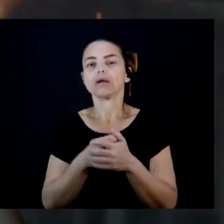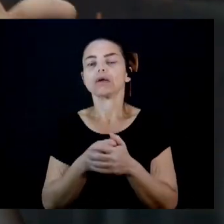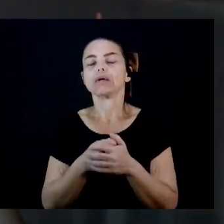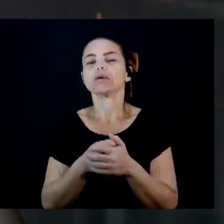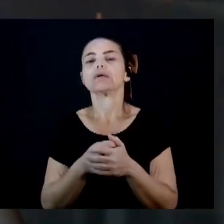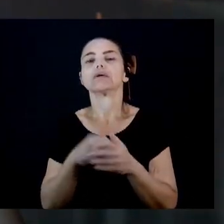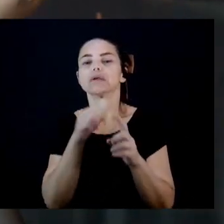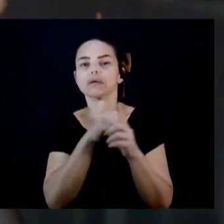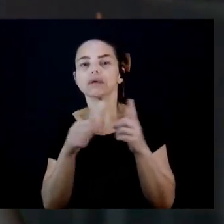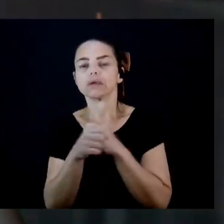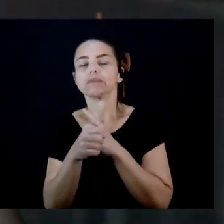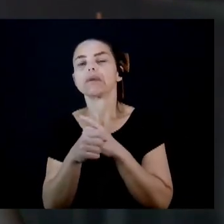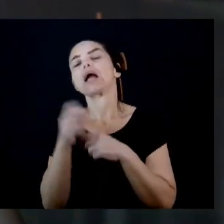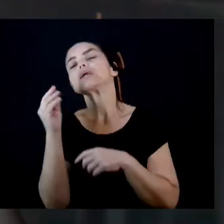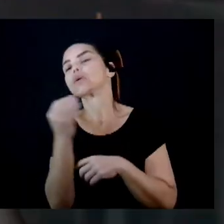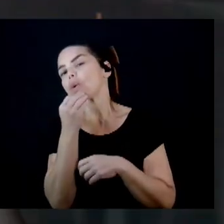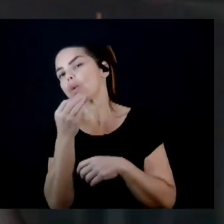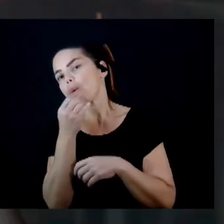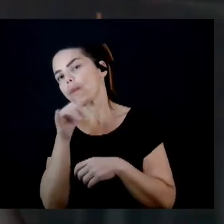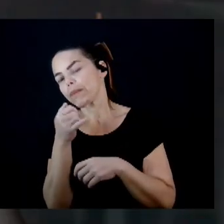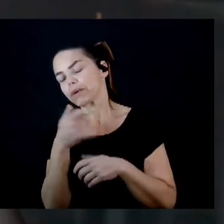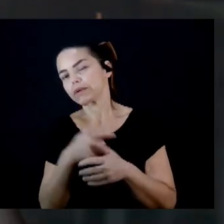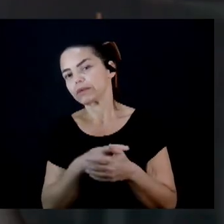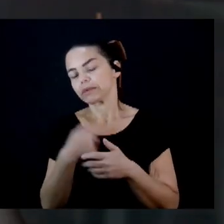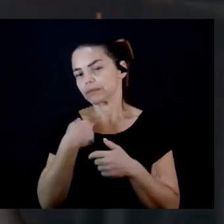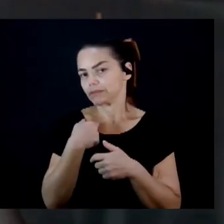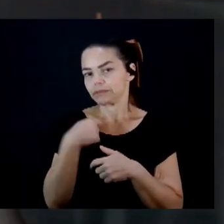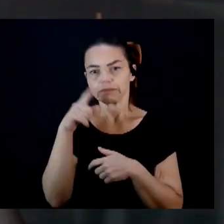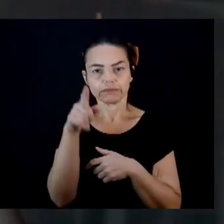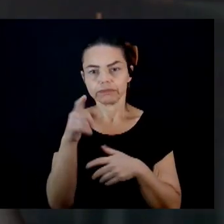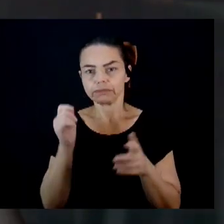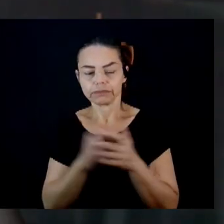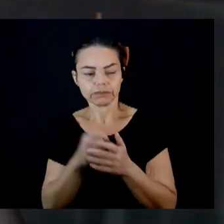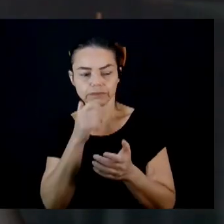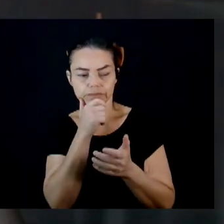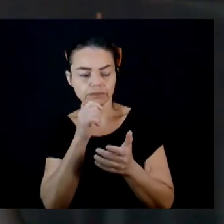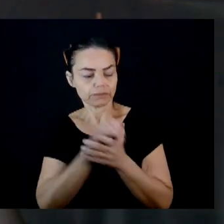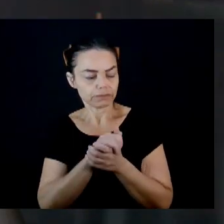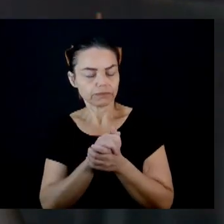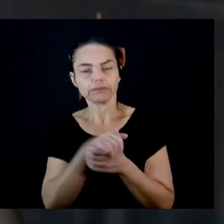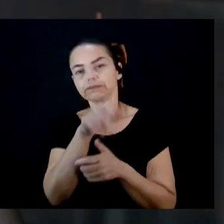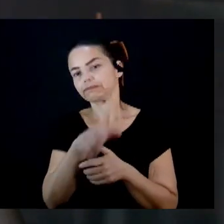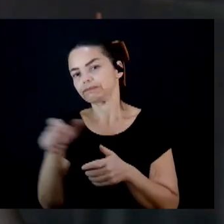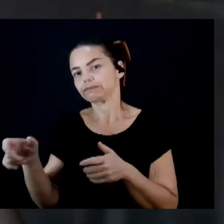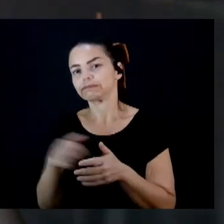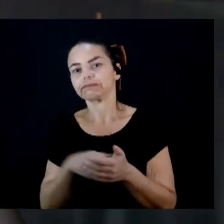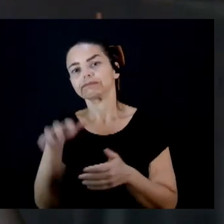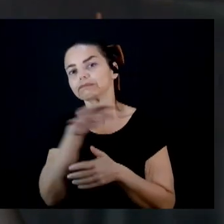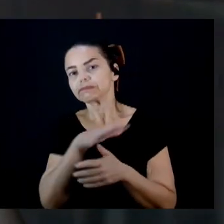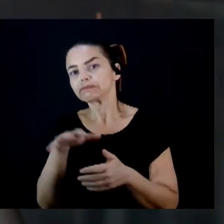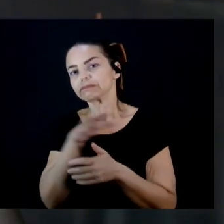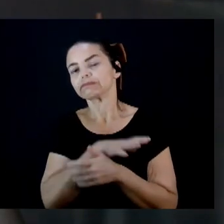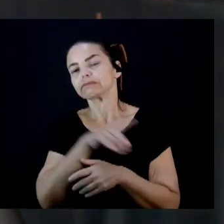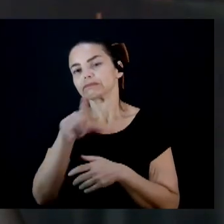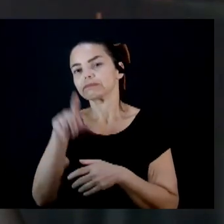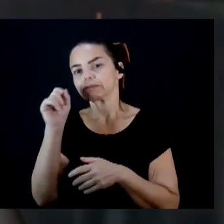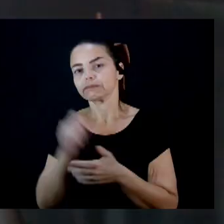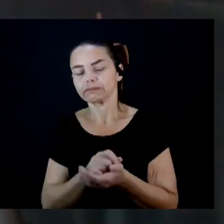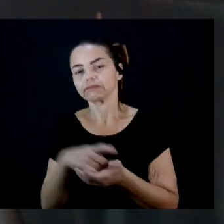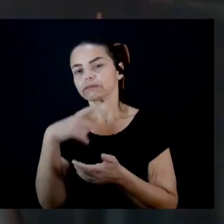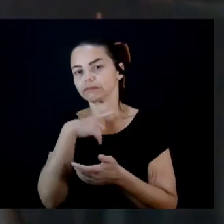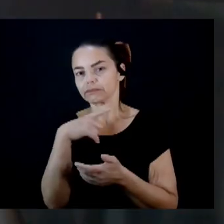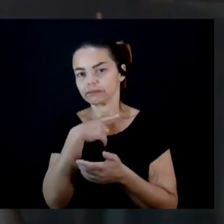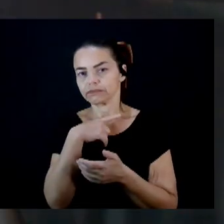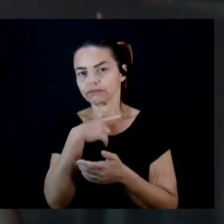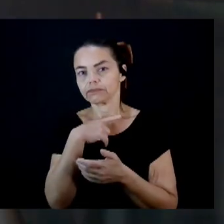foi algo que você, eu, ou maridos e pessoas de maneira geral escolheram. É o que tem. Sim. O que